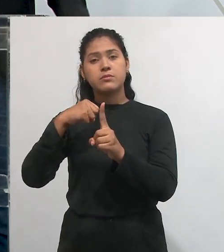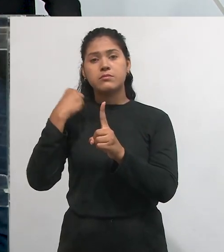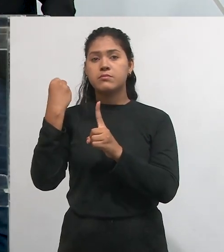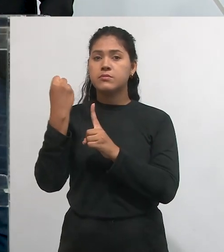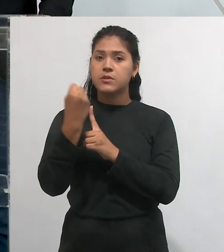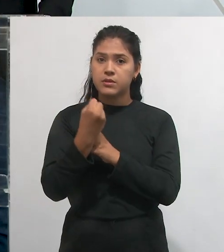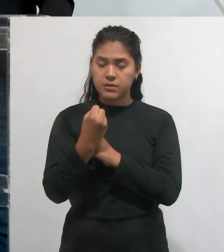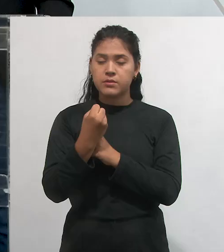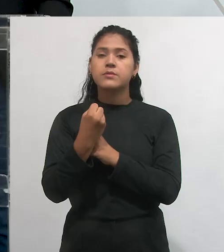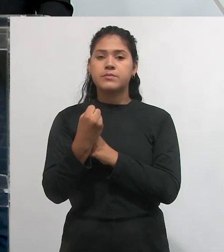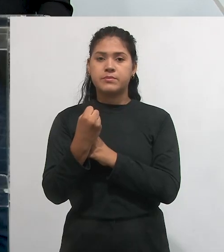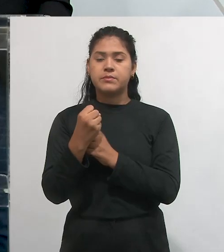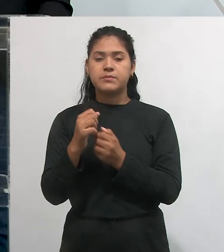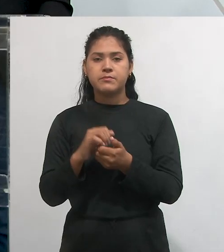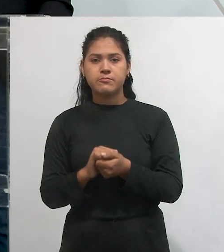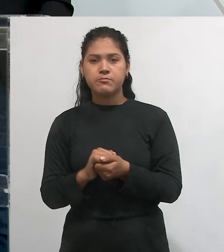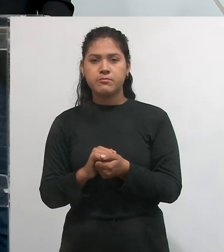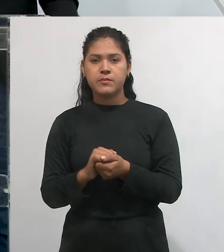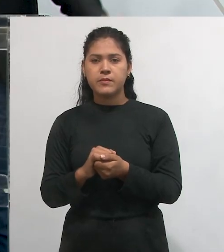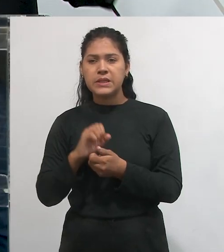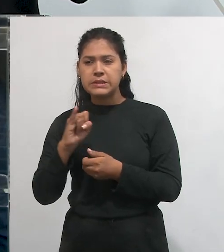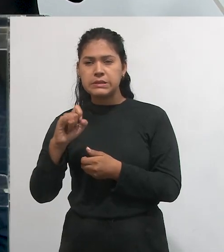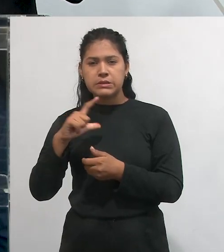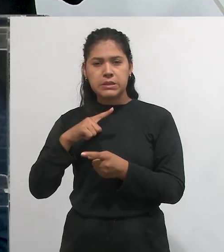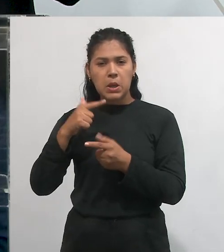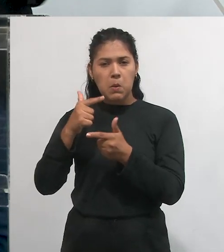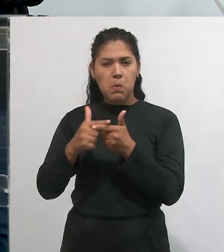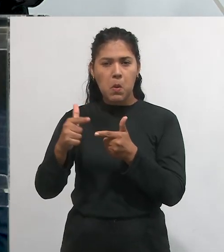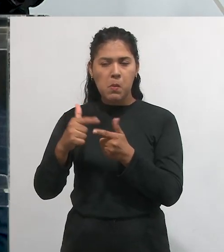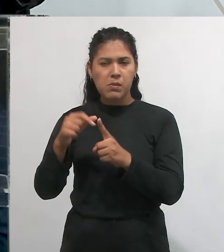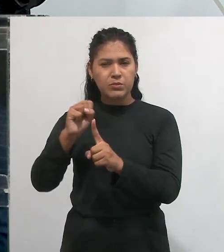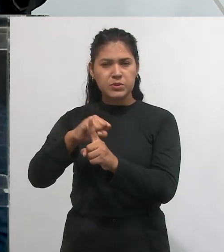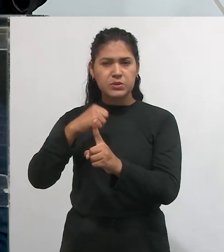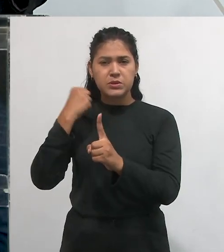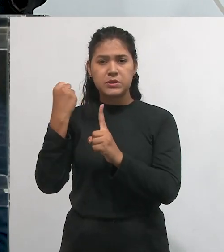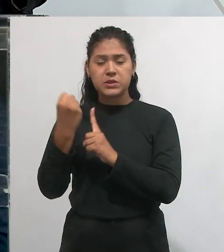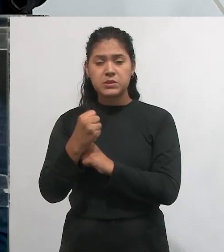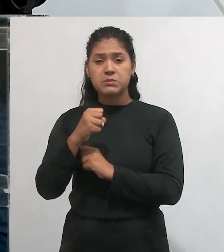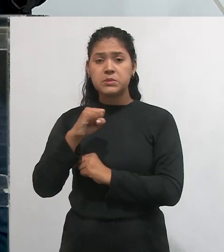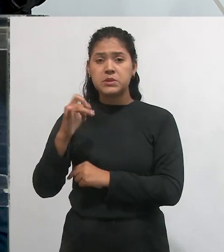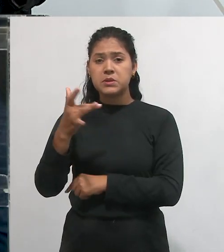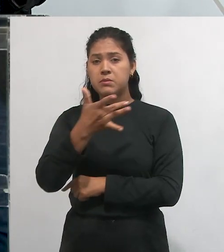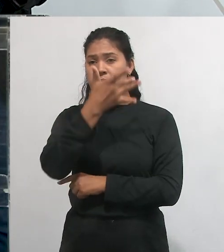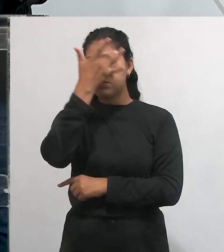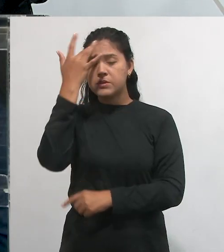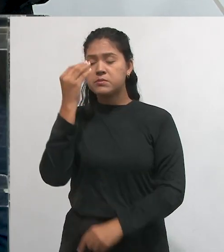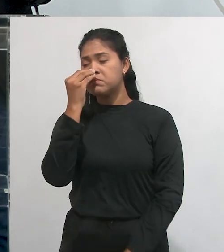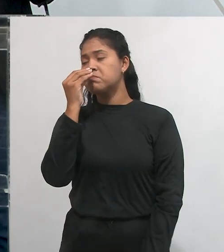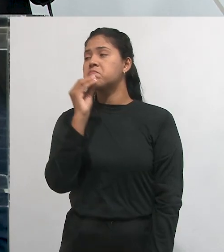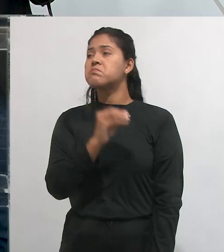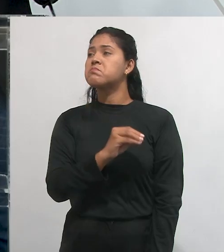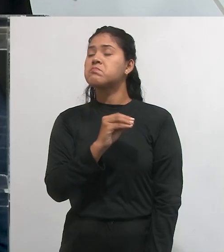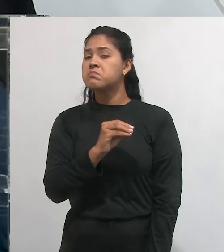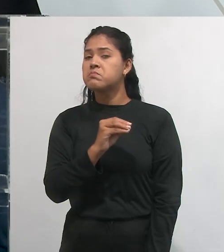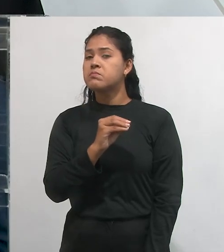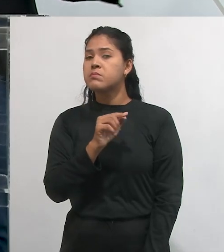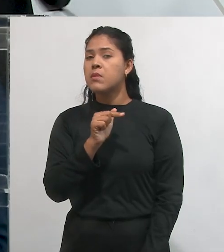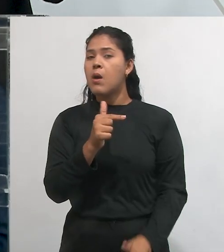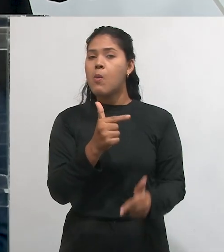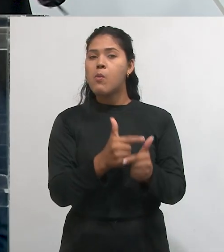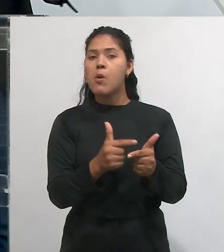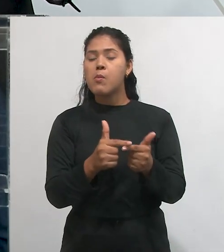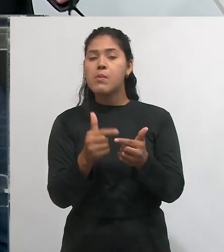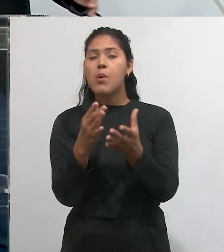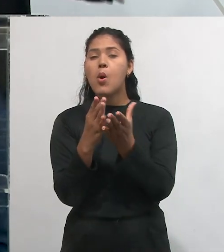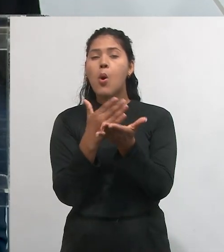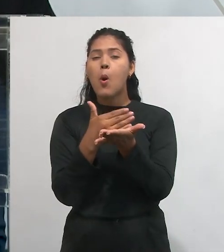esse problema se coloca debaixo da mesa para ninguém ver, a resolução desse problema não existe. Então, se a sociedade começa a